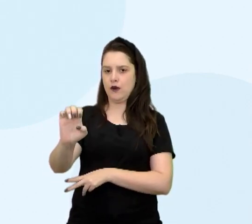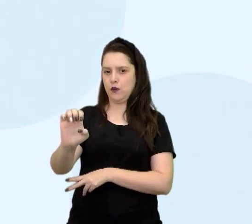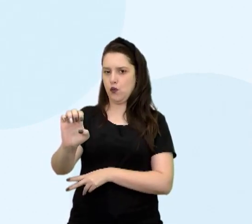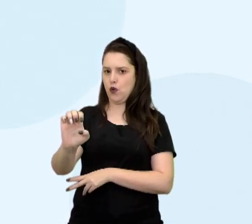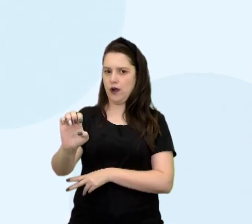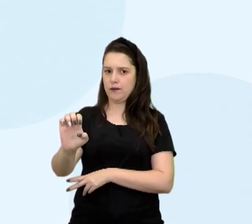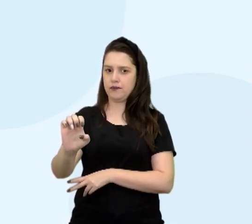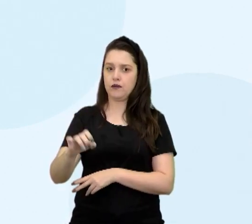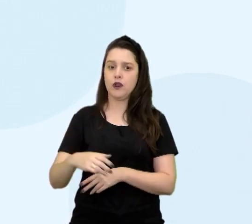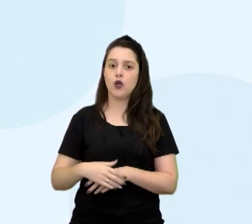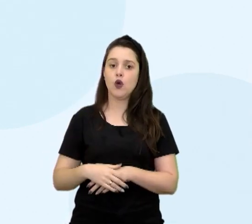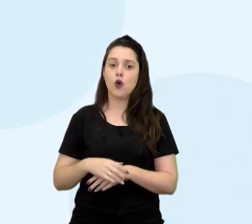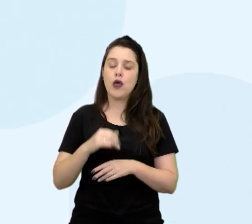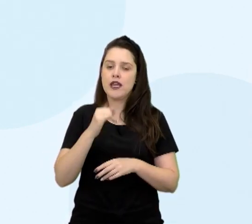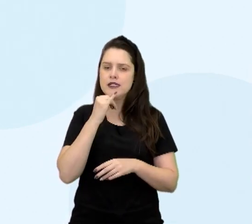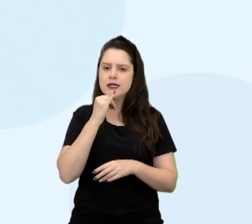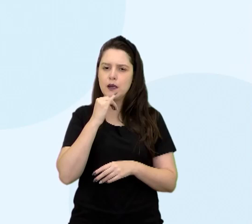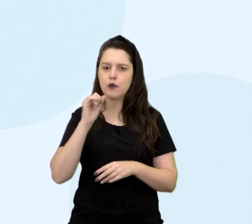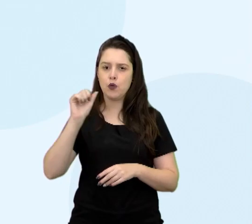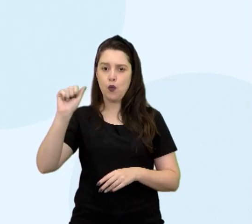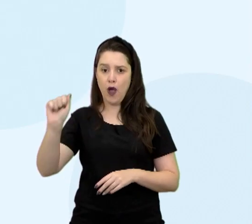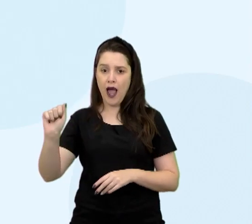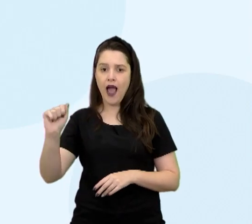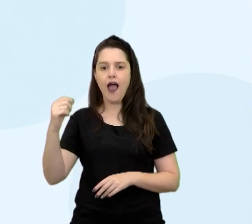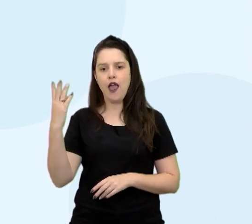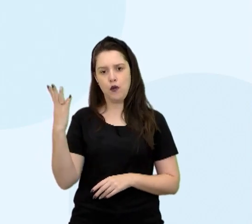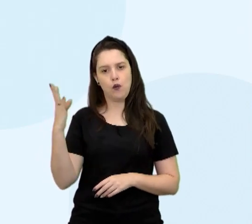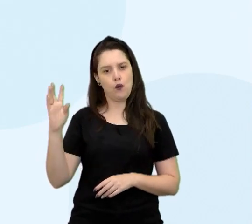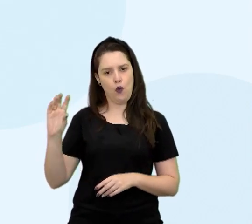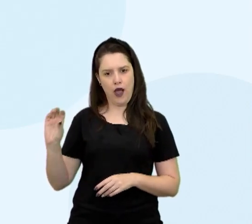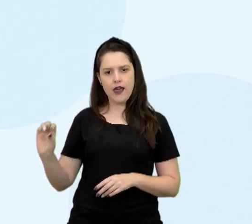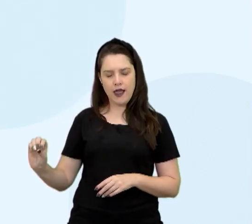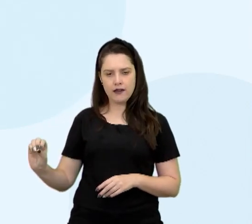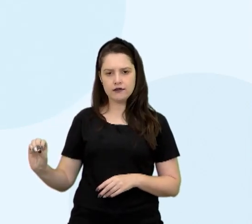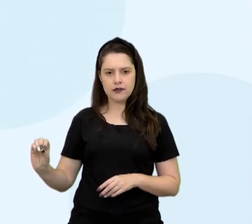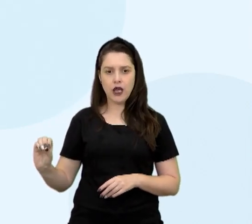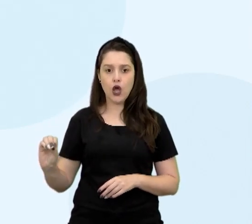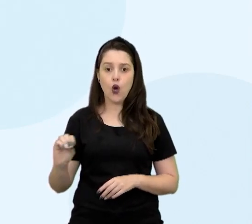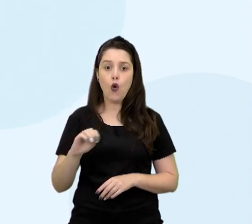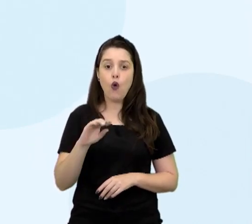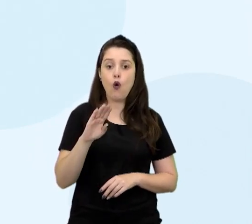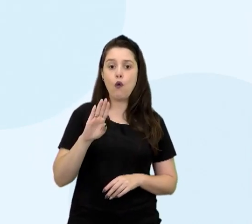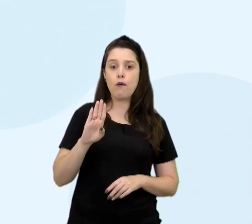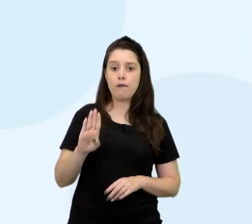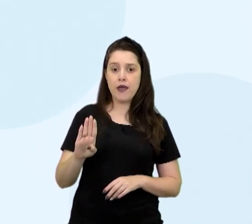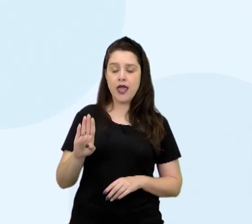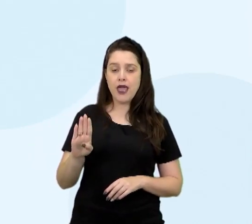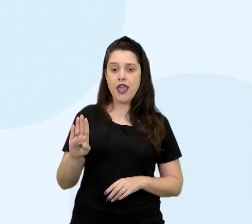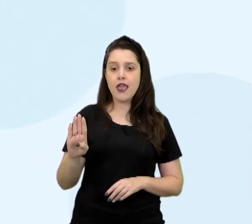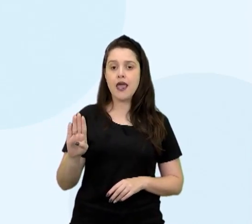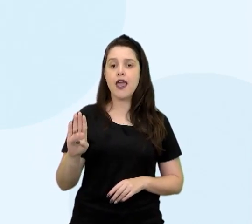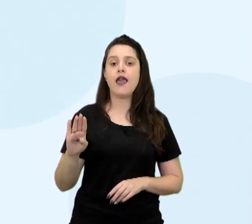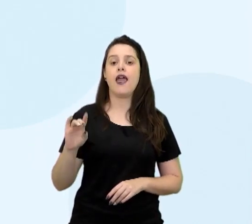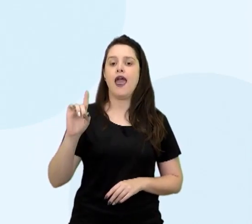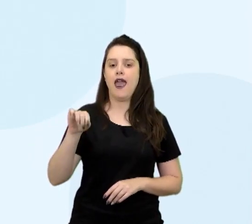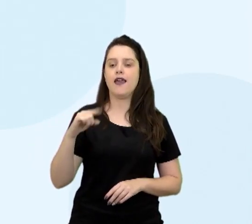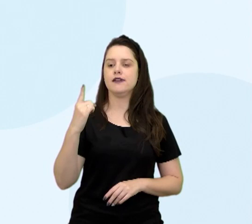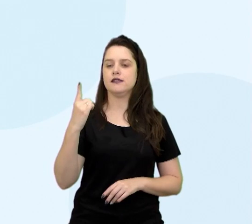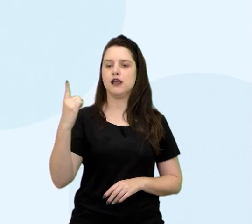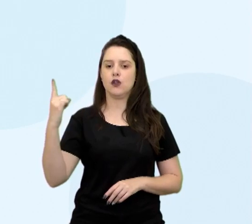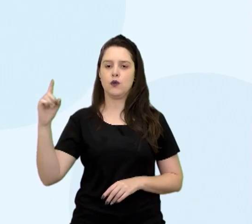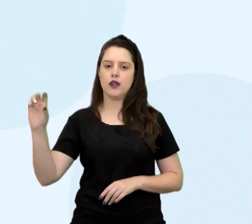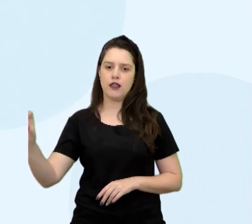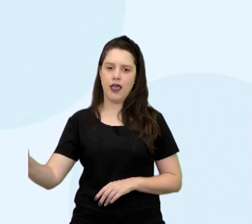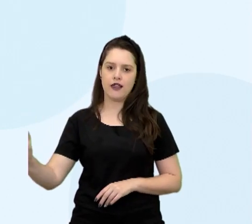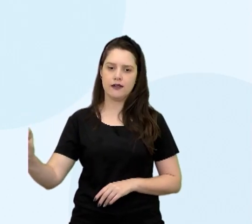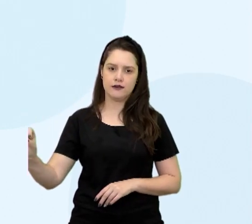O caso A é 40, então o D também vai ser 40. Se o B é 110, então o E também vai ser 110. E